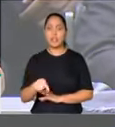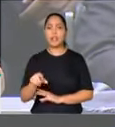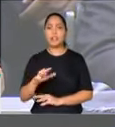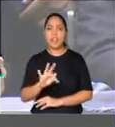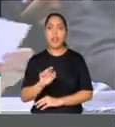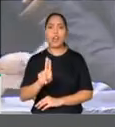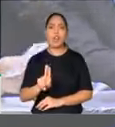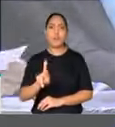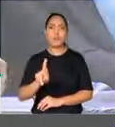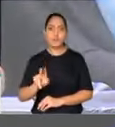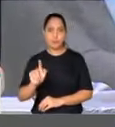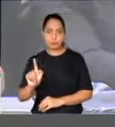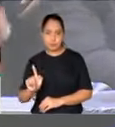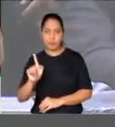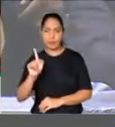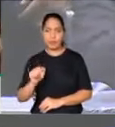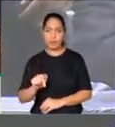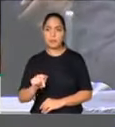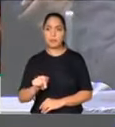Cleusa Maria Sobral Dias.